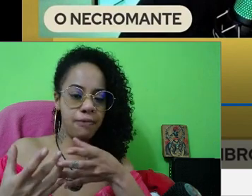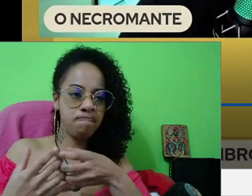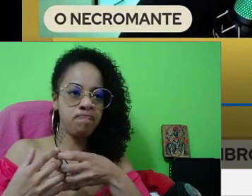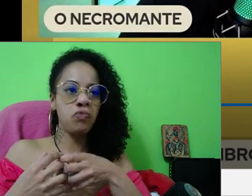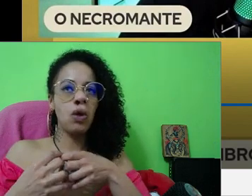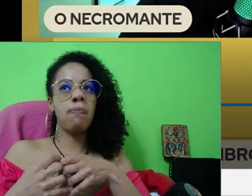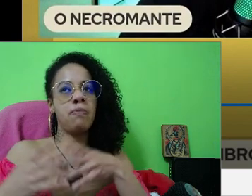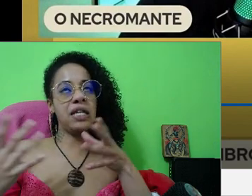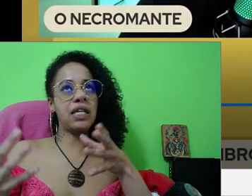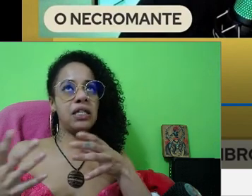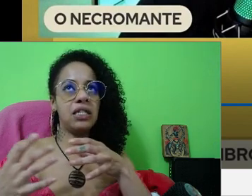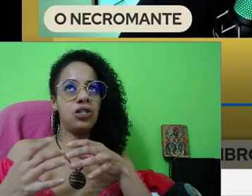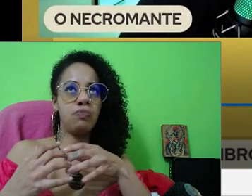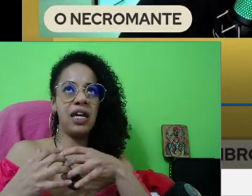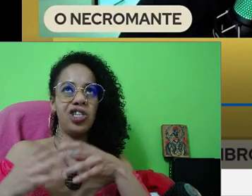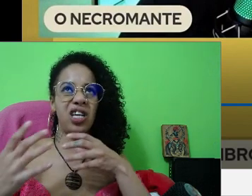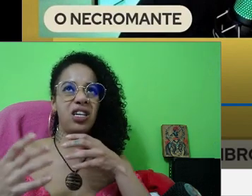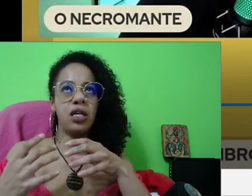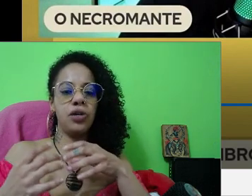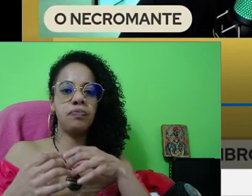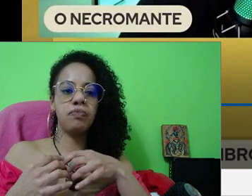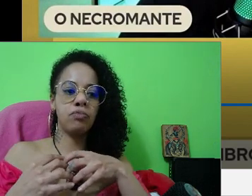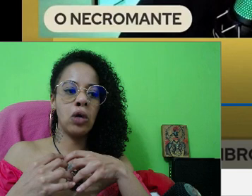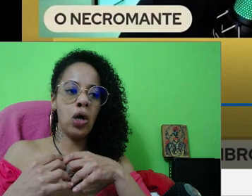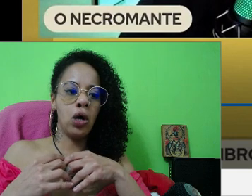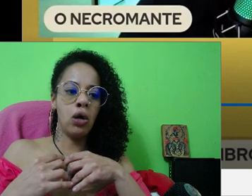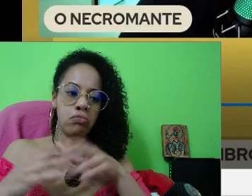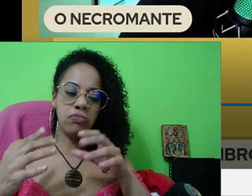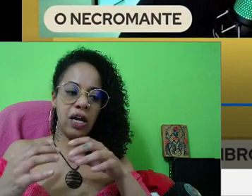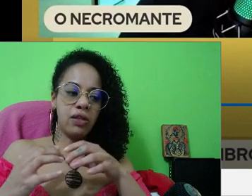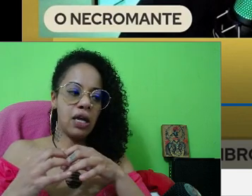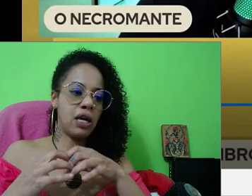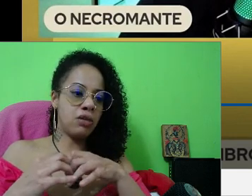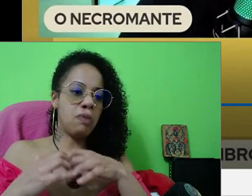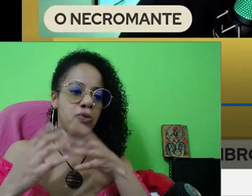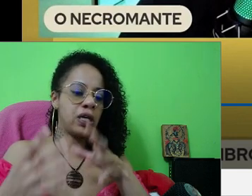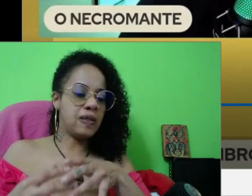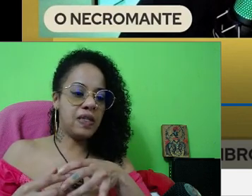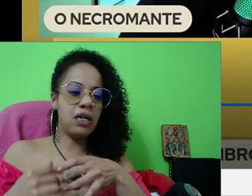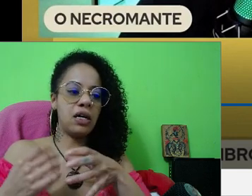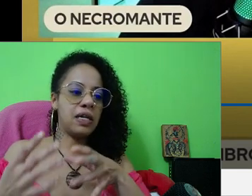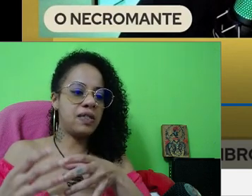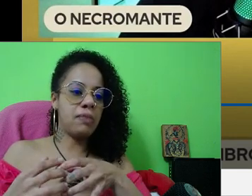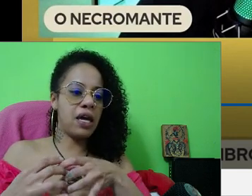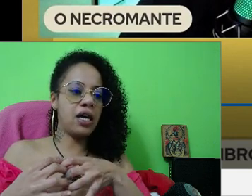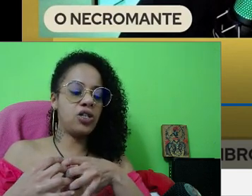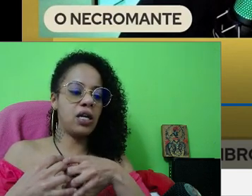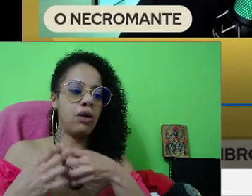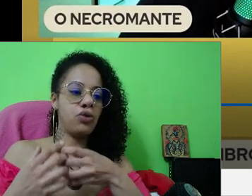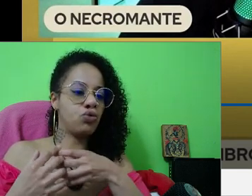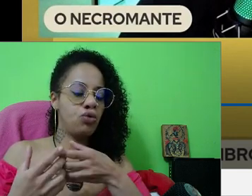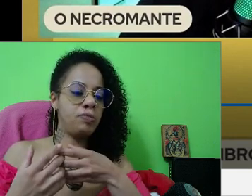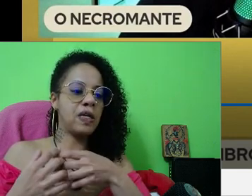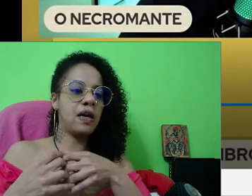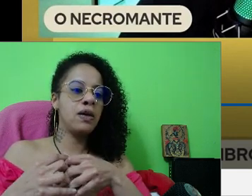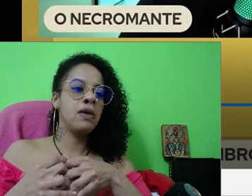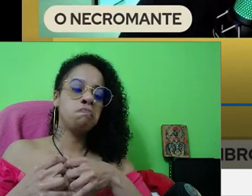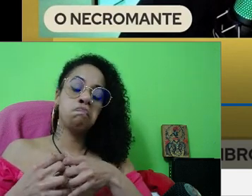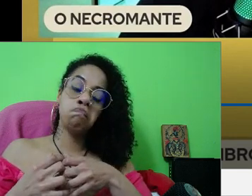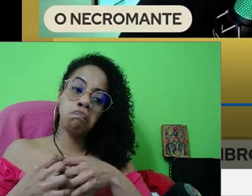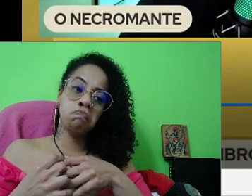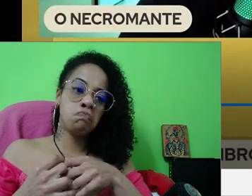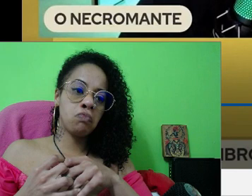brasileira por mais que essa seja uma rede aí que né tem aí uma burguesia classe média né o YouTube